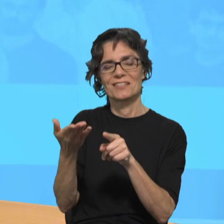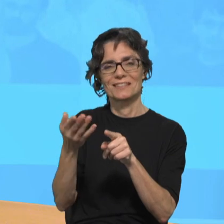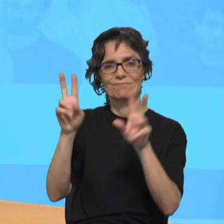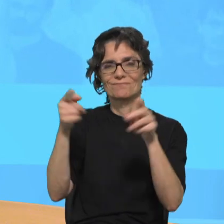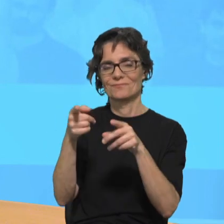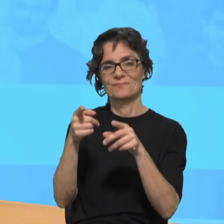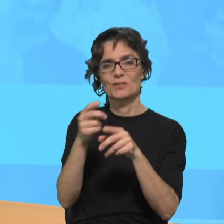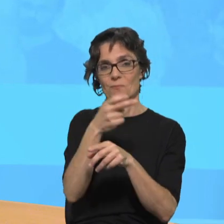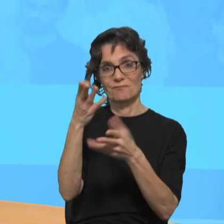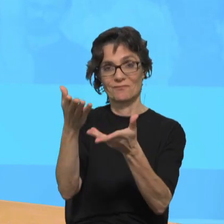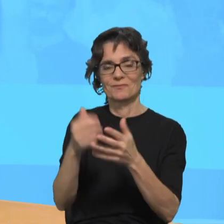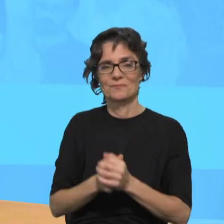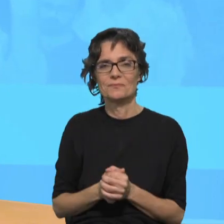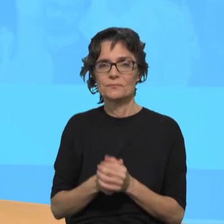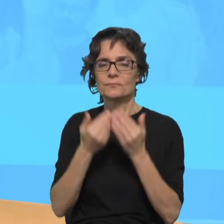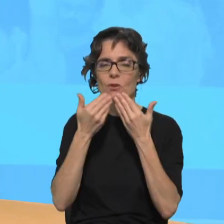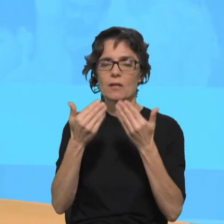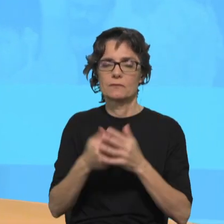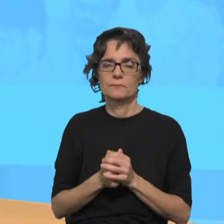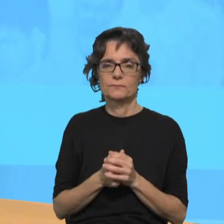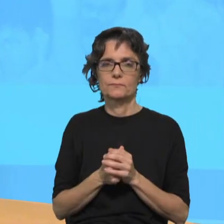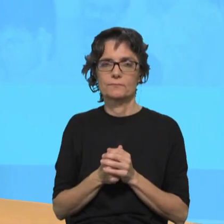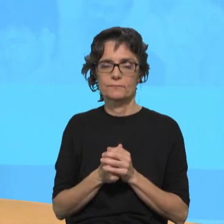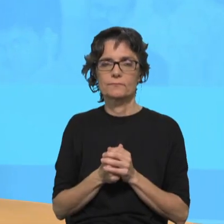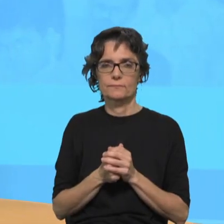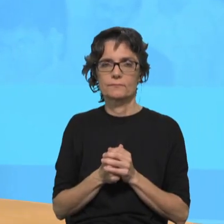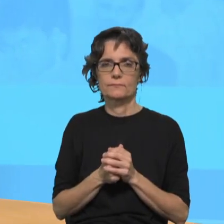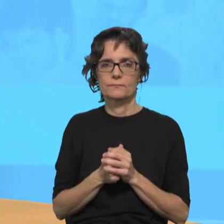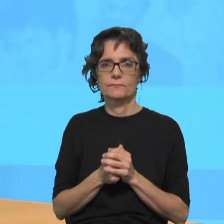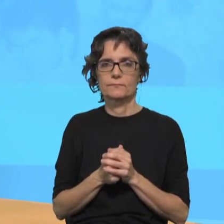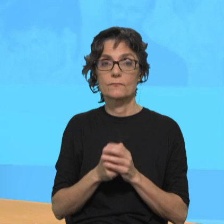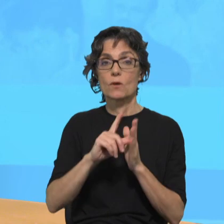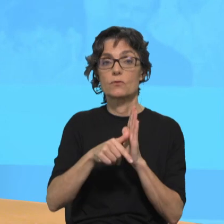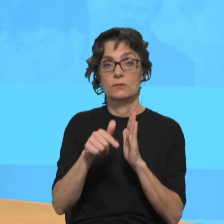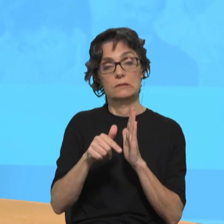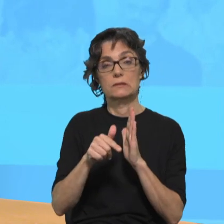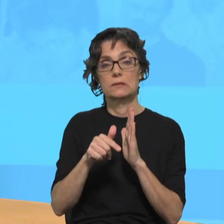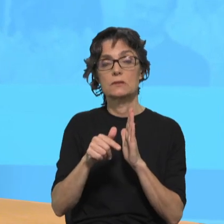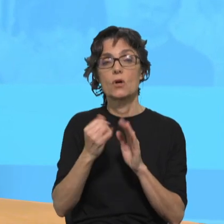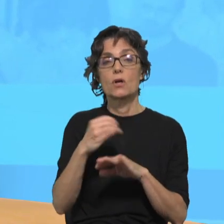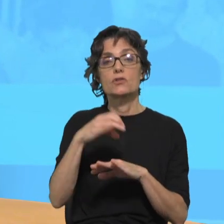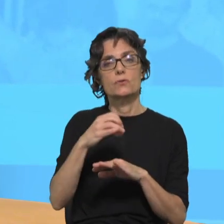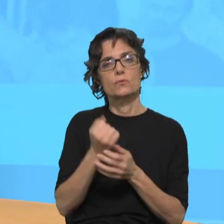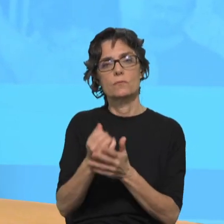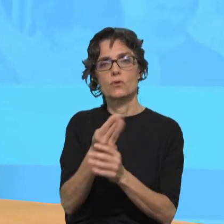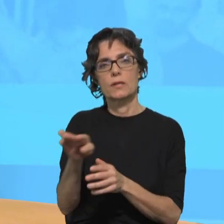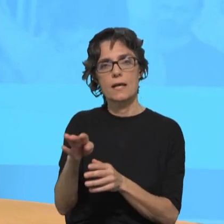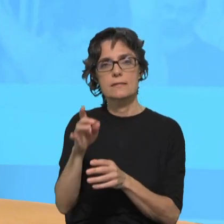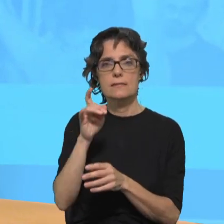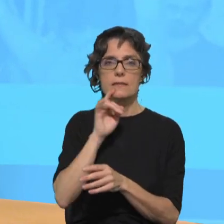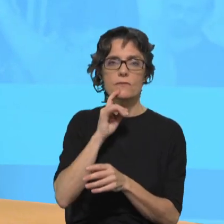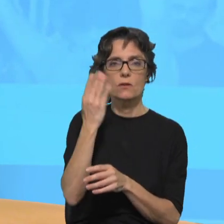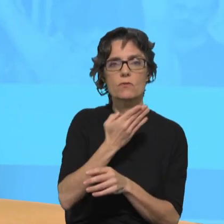Instituto de Apoio à Criança. Exatamente. Muito obrigado. Obrigado por ter estado aqui connosco. Projetos do Instituto de Apoio à Criança que defendem os direitos